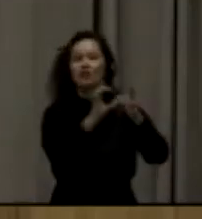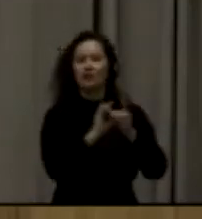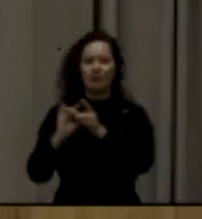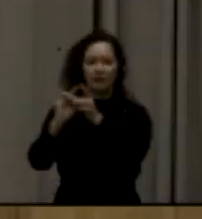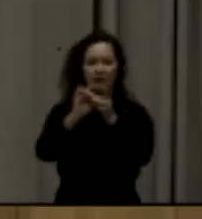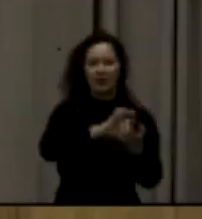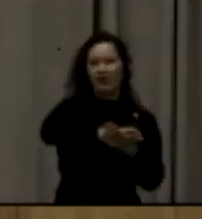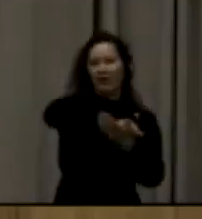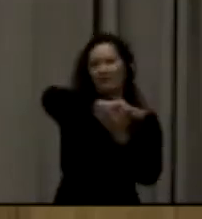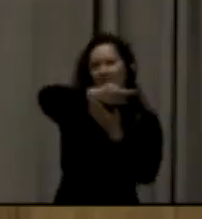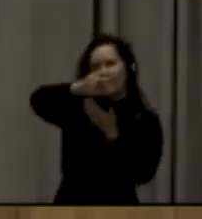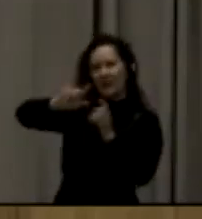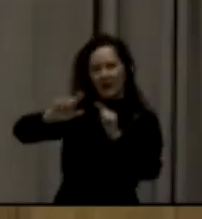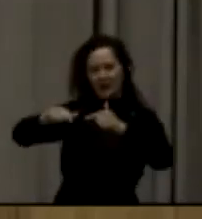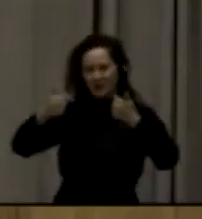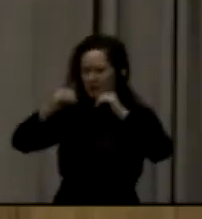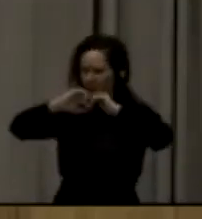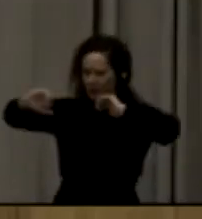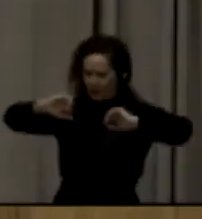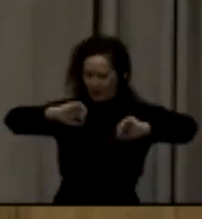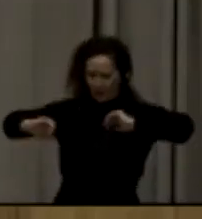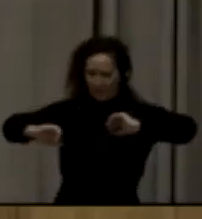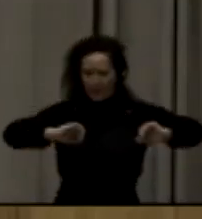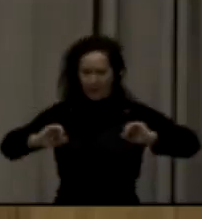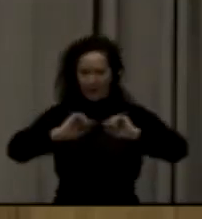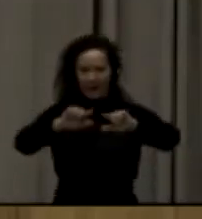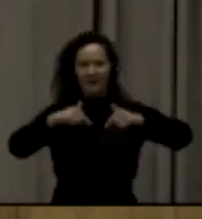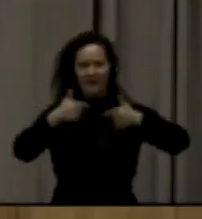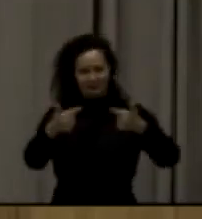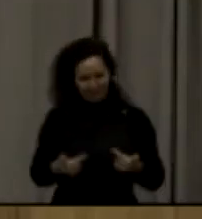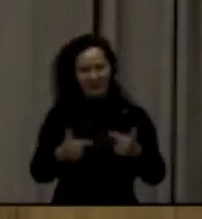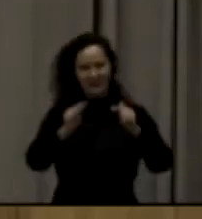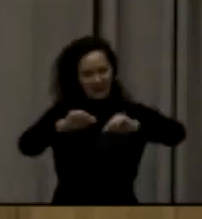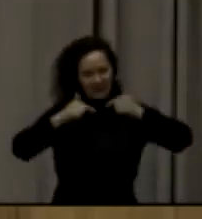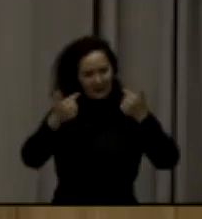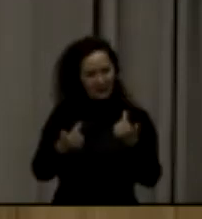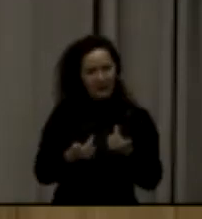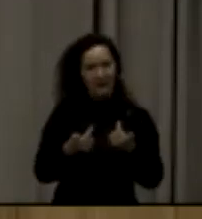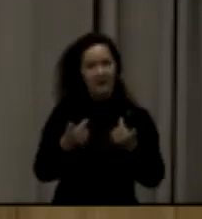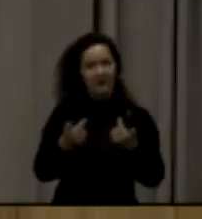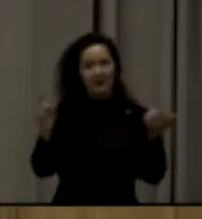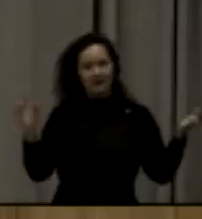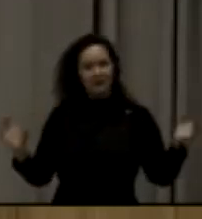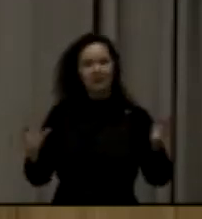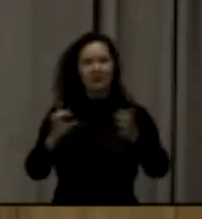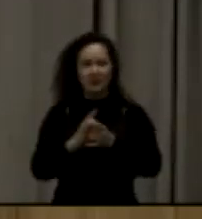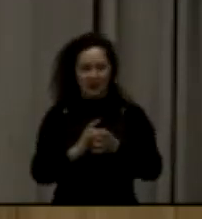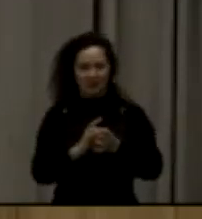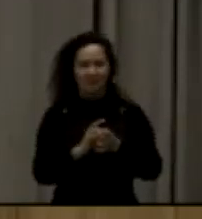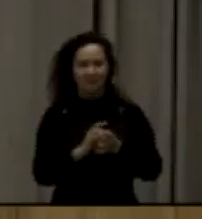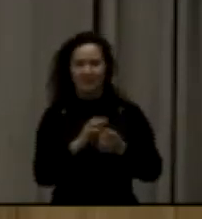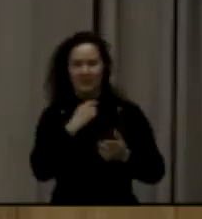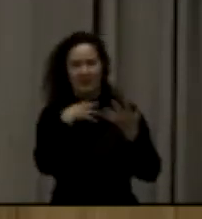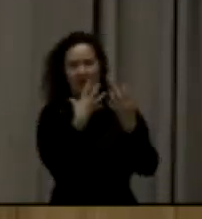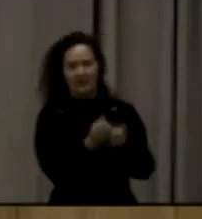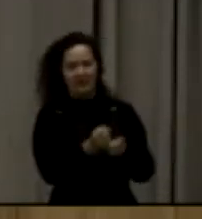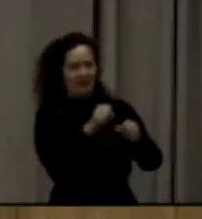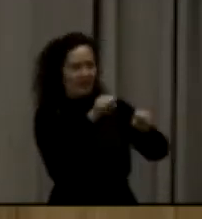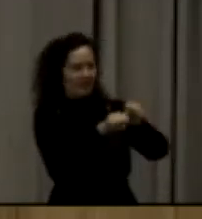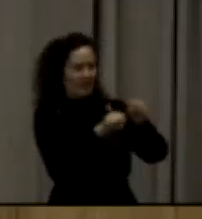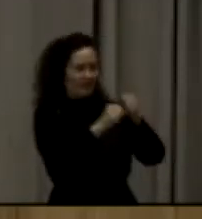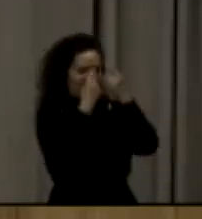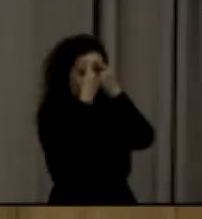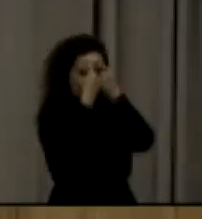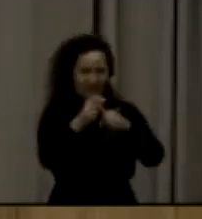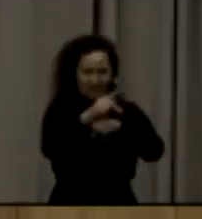as diversas lutas que estão fragmentadas na resistência a essa barbárie que está se instalando no país e no mundo, e com